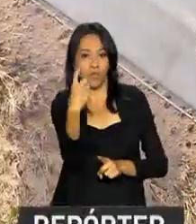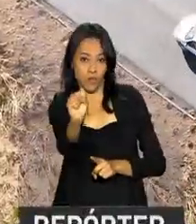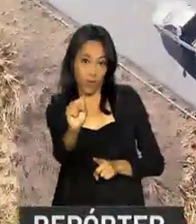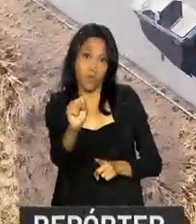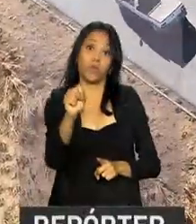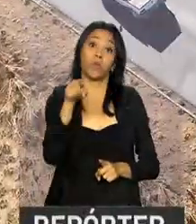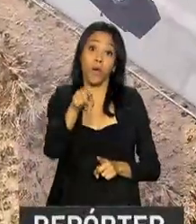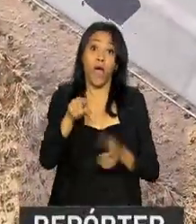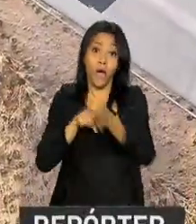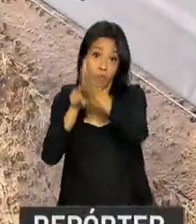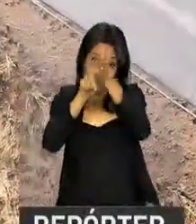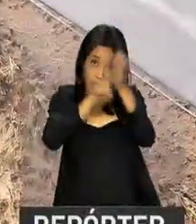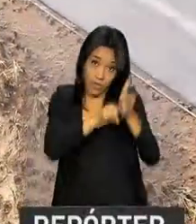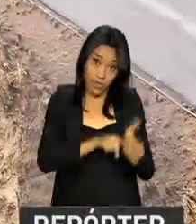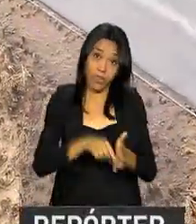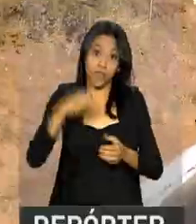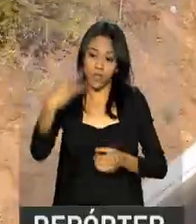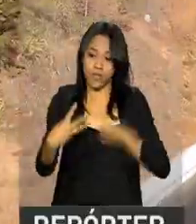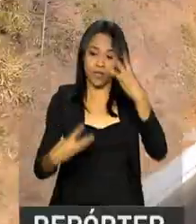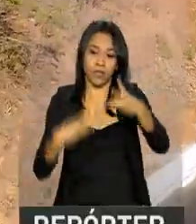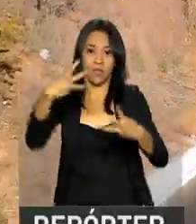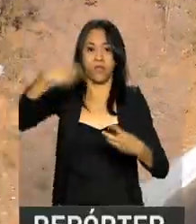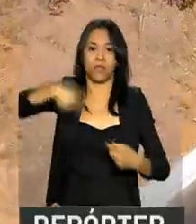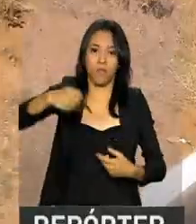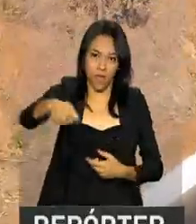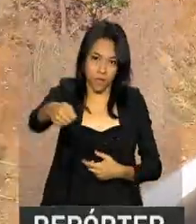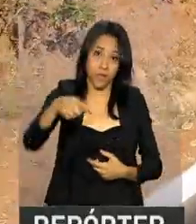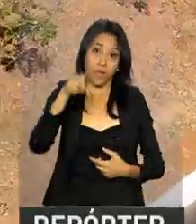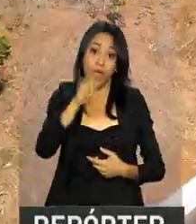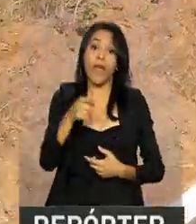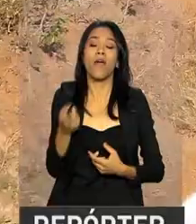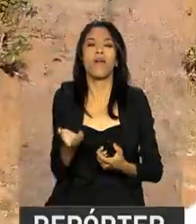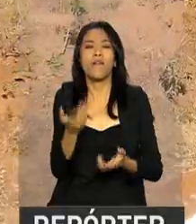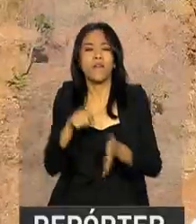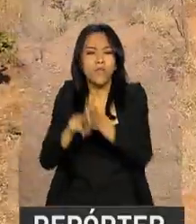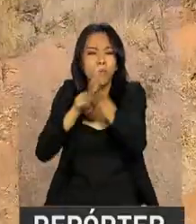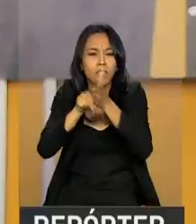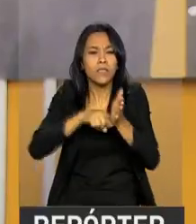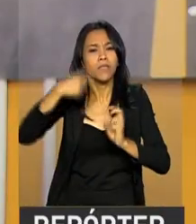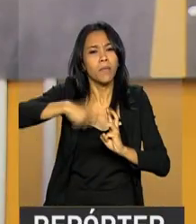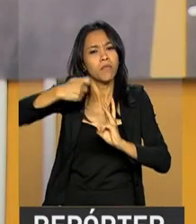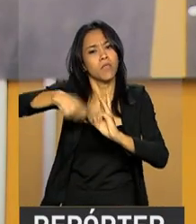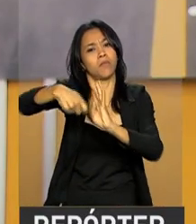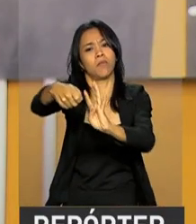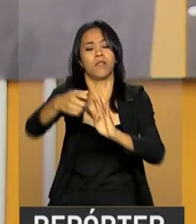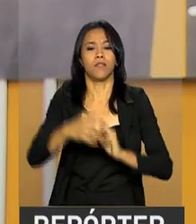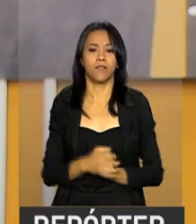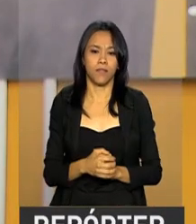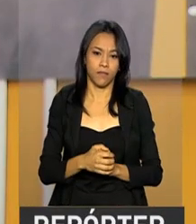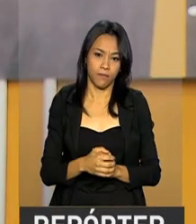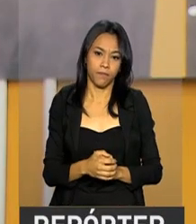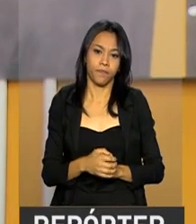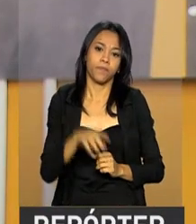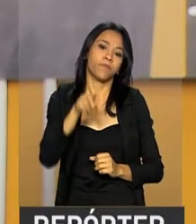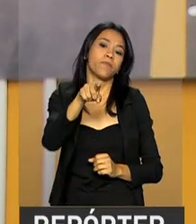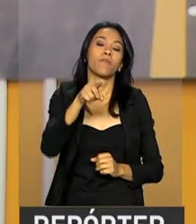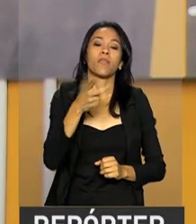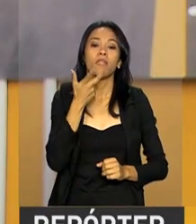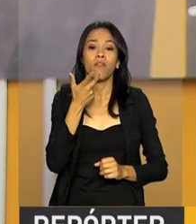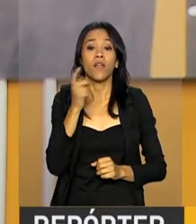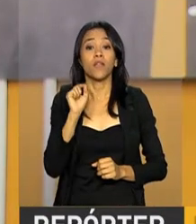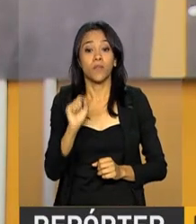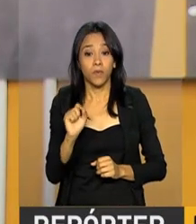pesquisa vai ser feita de três em três meses a meta é fazer o levantamento todo mês por cm é um índice que foi